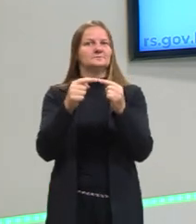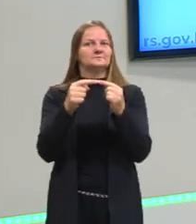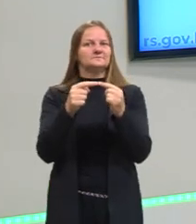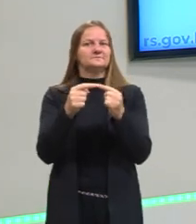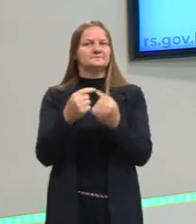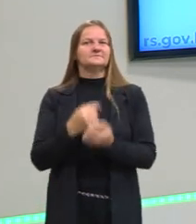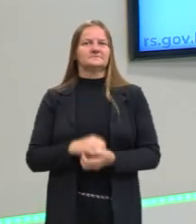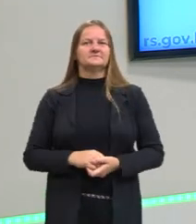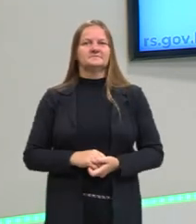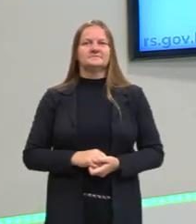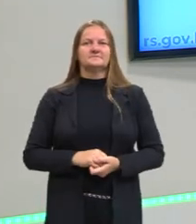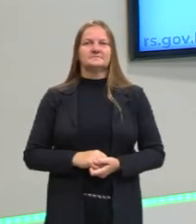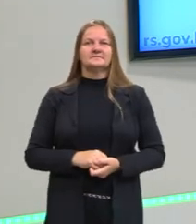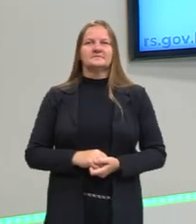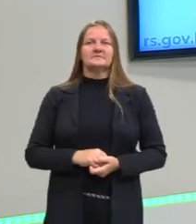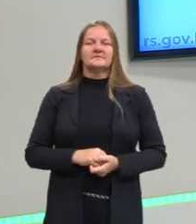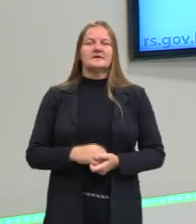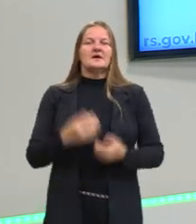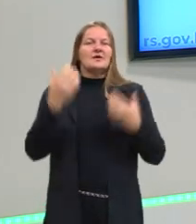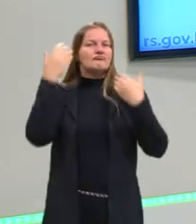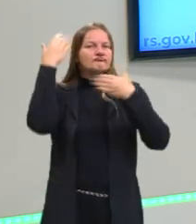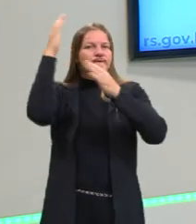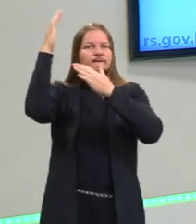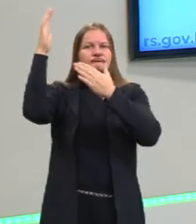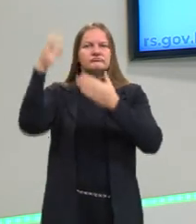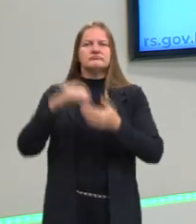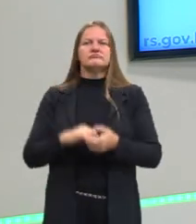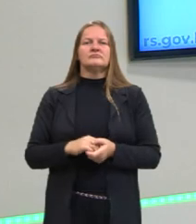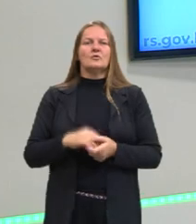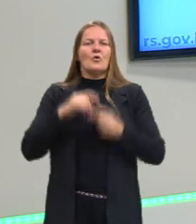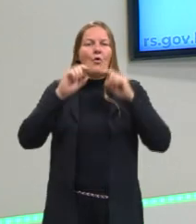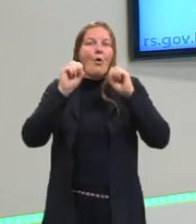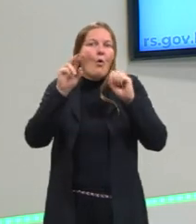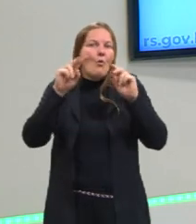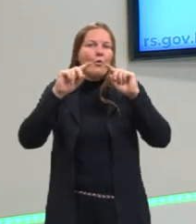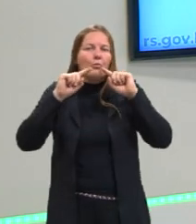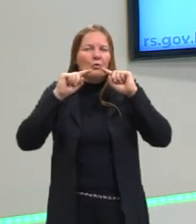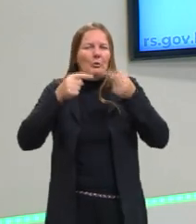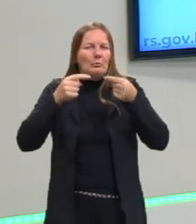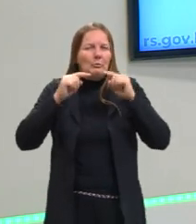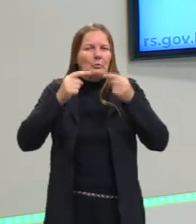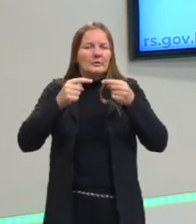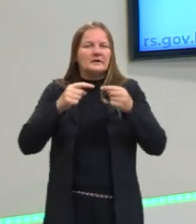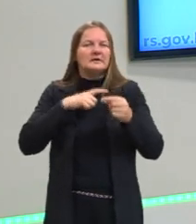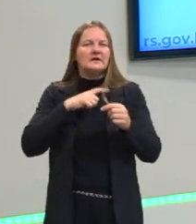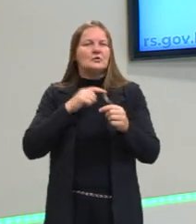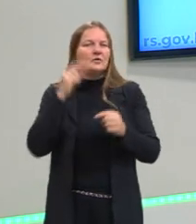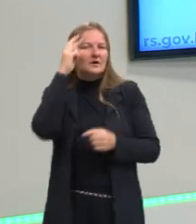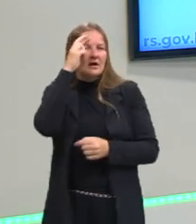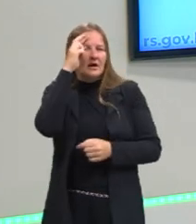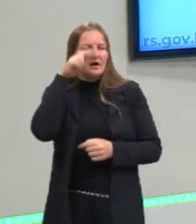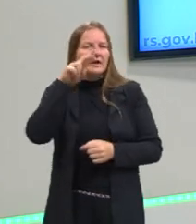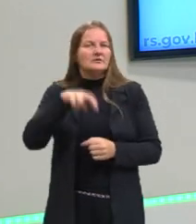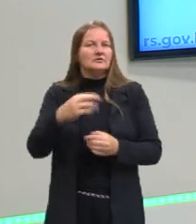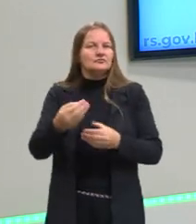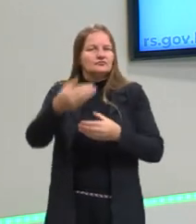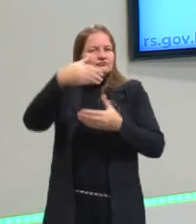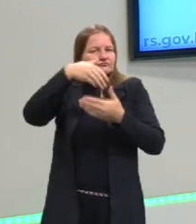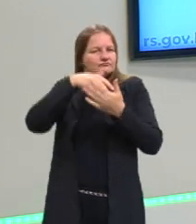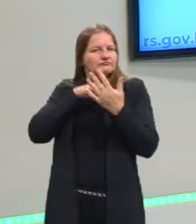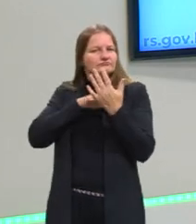né quando se elogia o Secret e dentro disso tem uma racionalidade